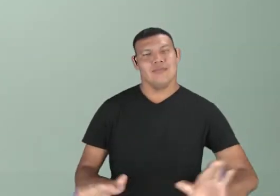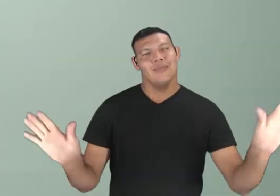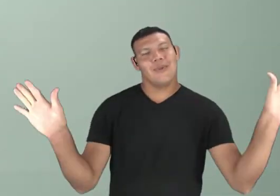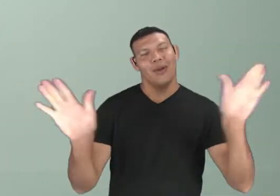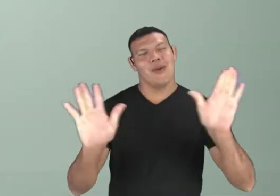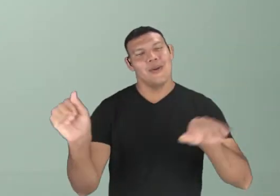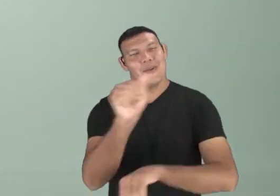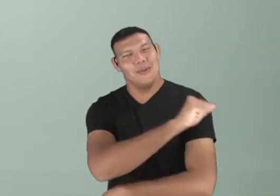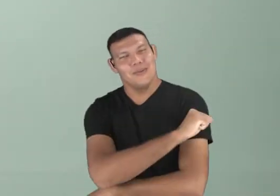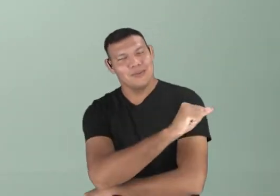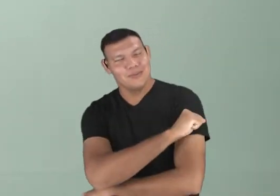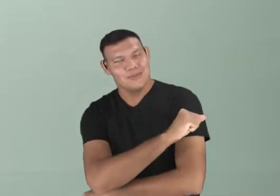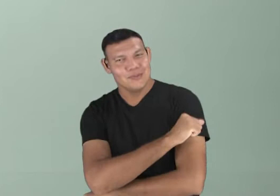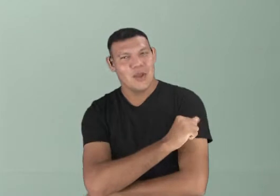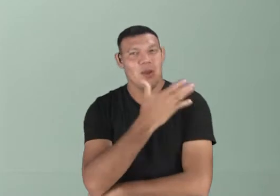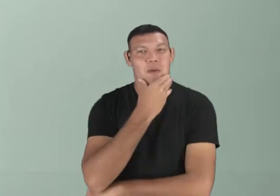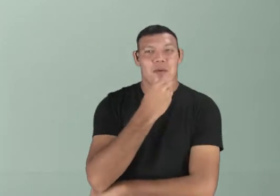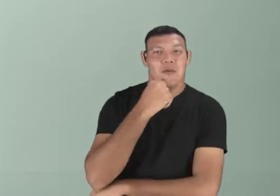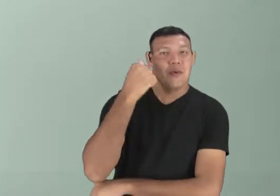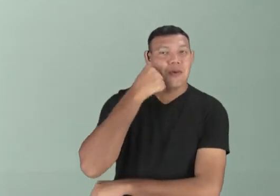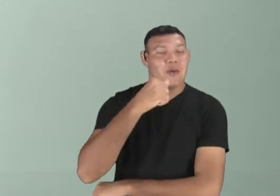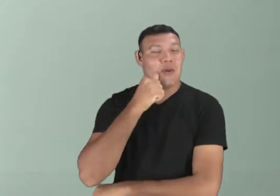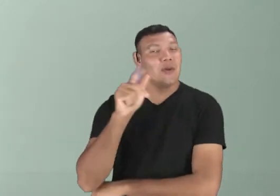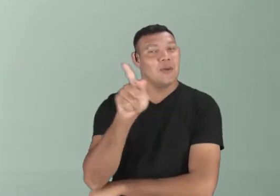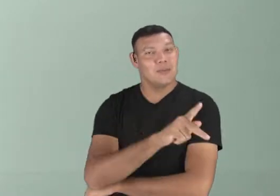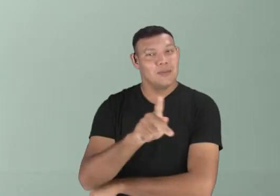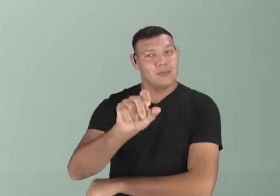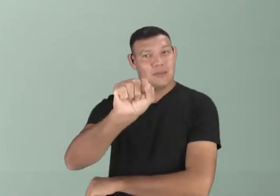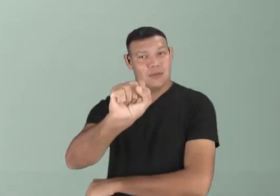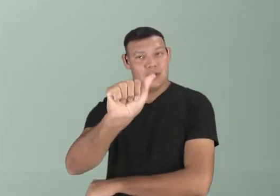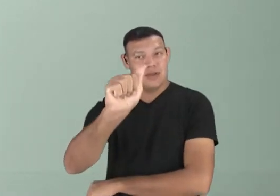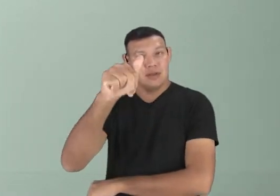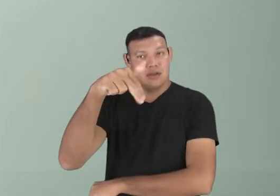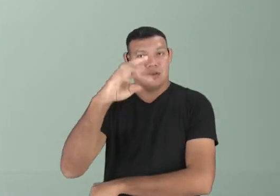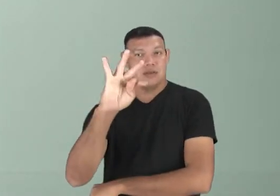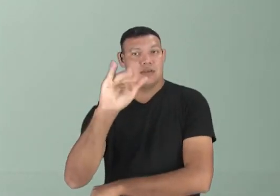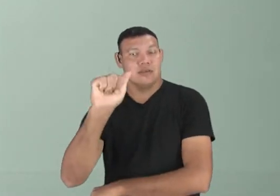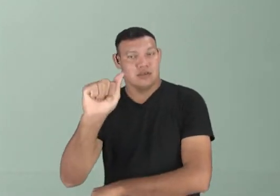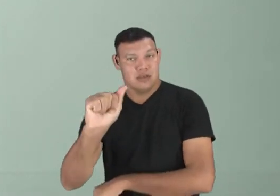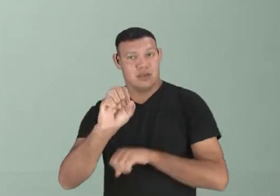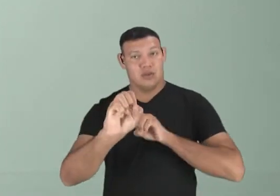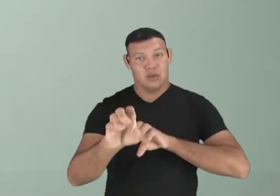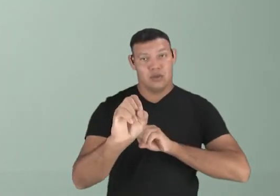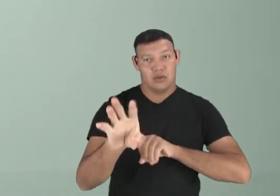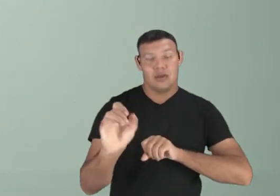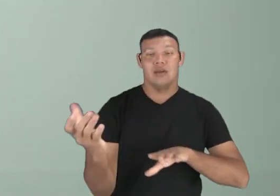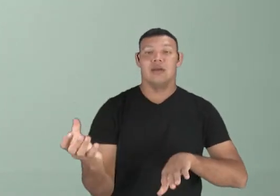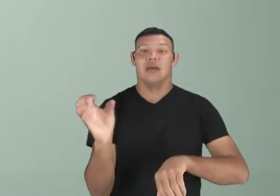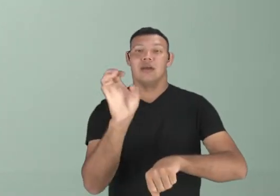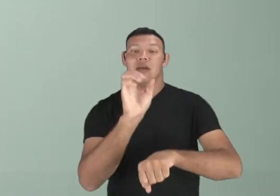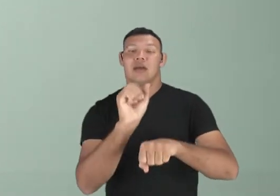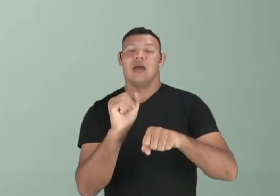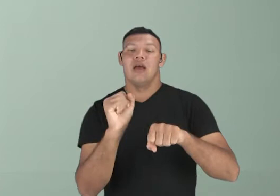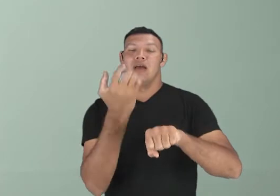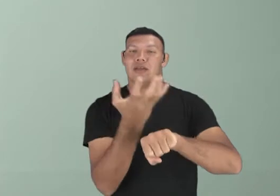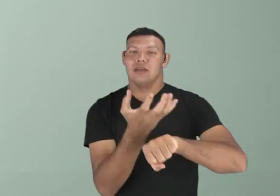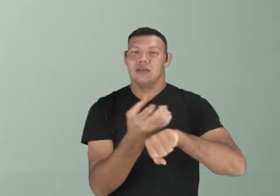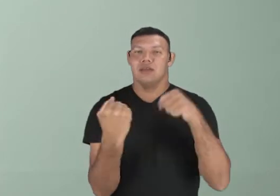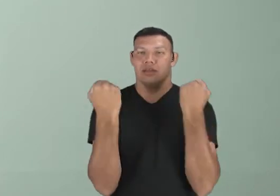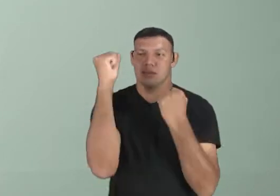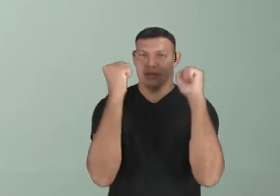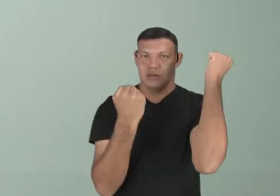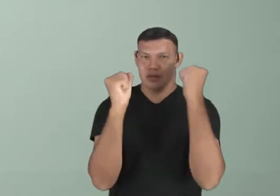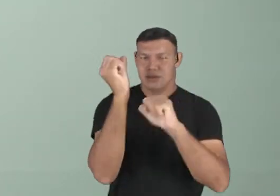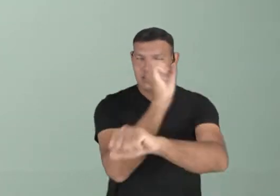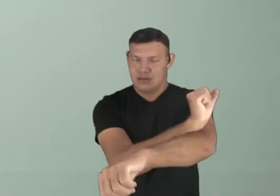Olá, alunos, olá, alunas. Aqui quem fala é o professor Santiago, ministro da aula de Educação Física na Rede Pública de Ensino do Estado do Acre. E